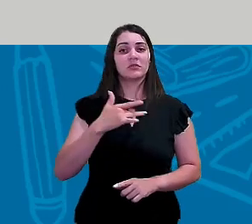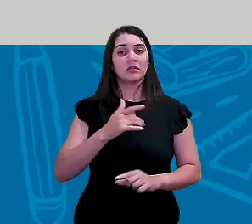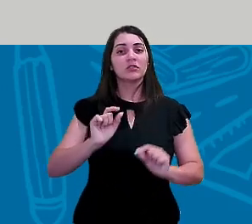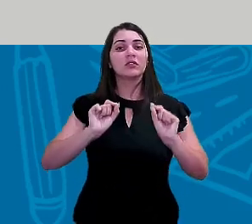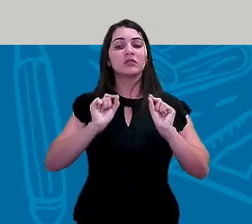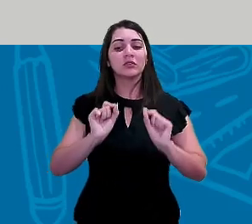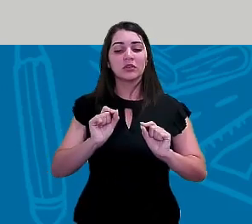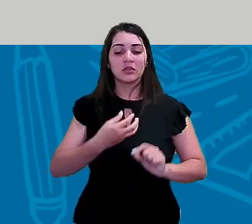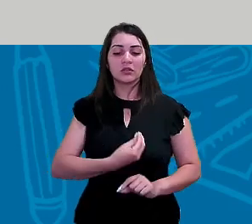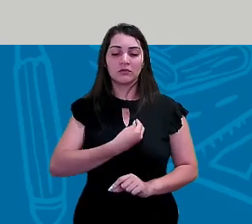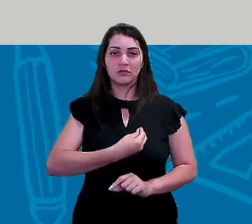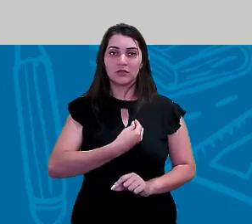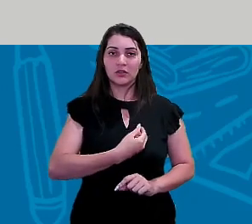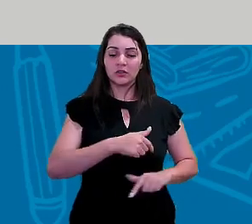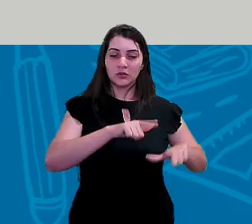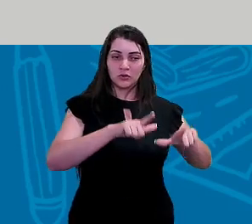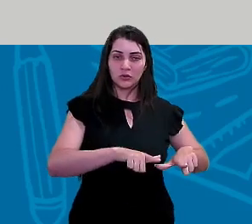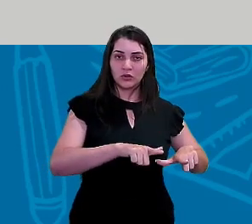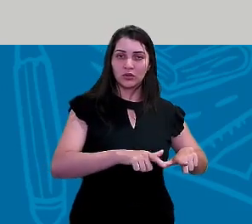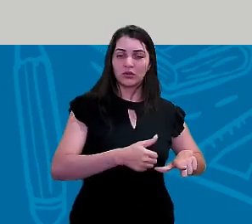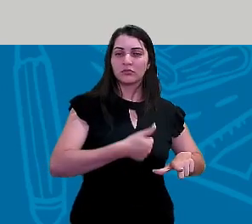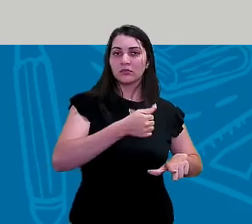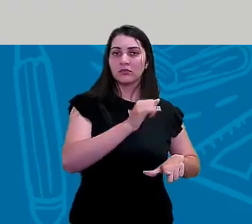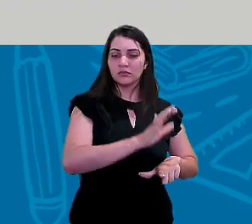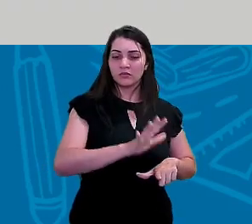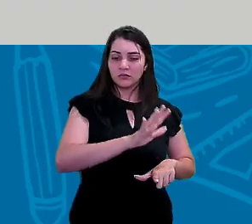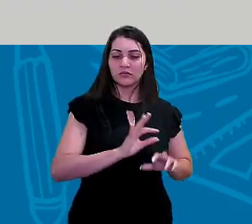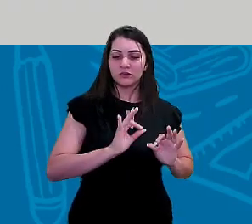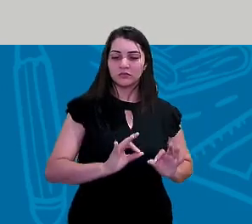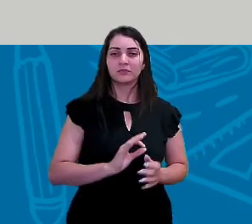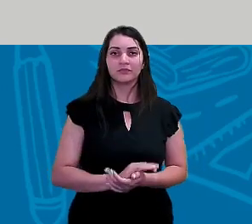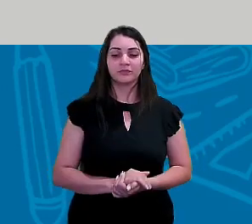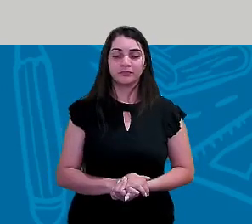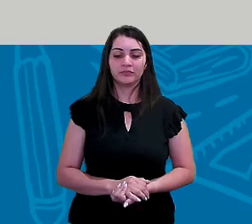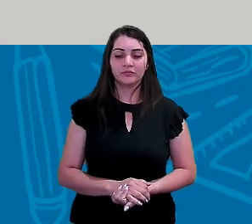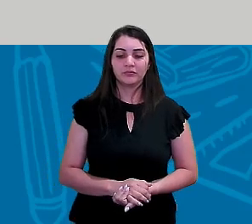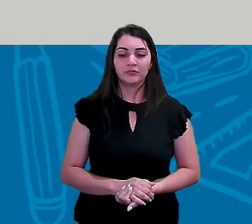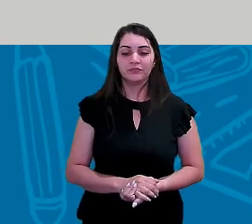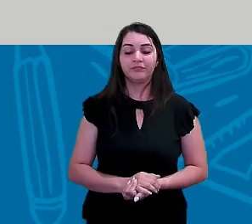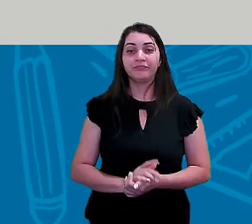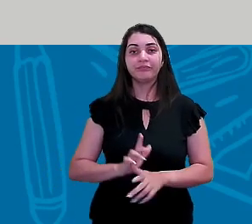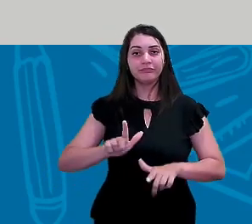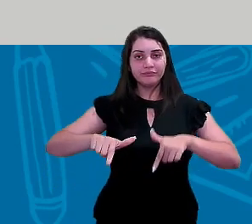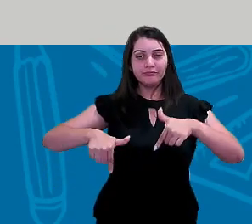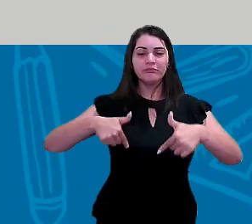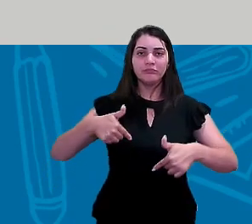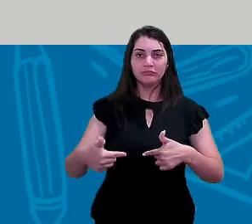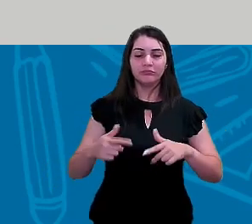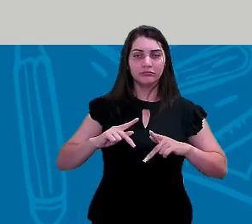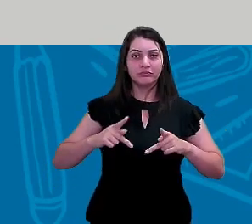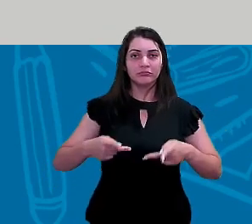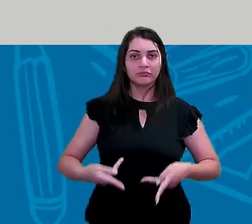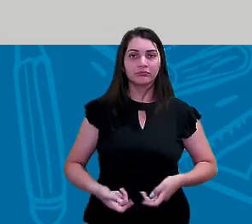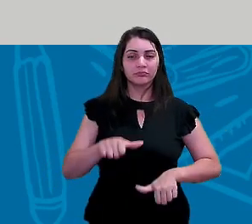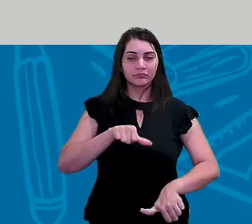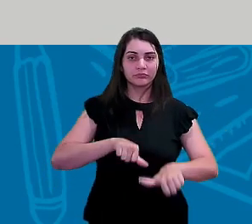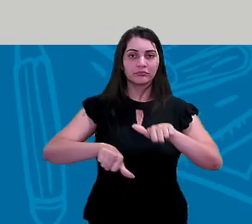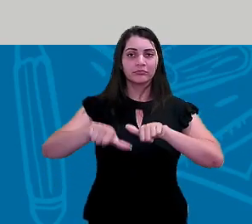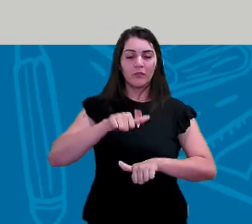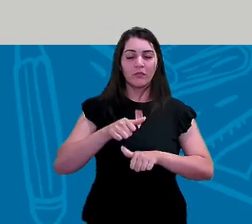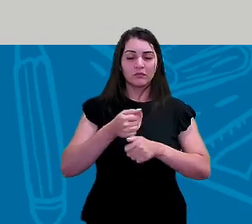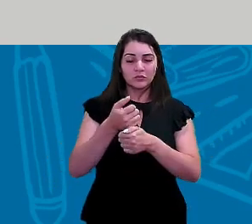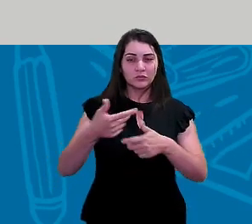saudável viver num ambiente como na primeira imagem, não é? O trabalho humano transforma os